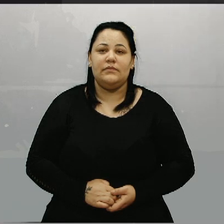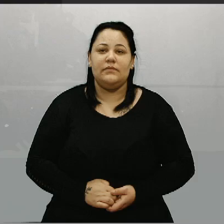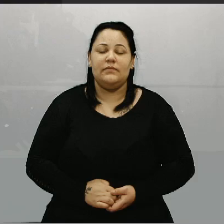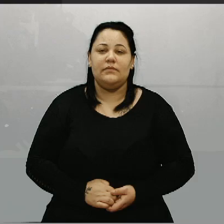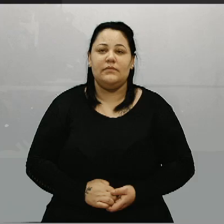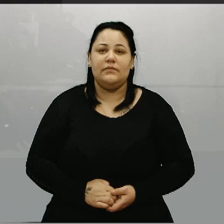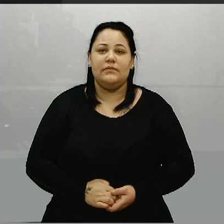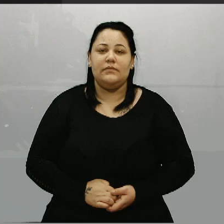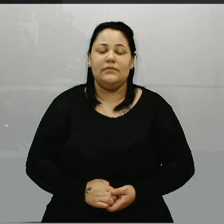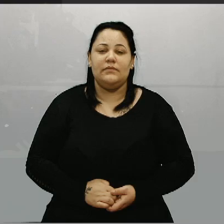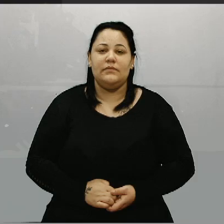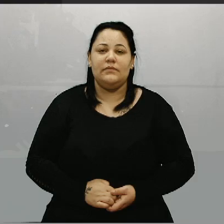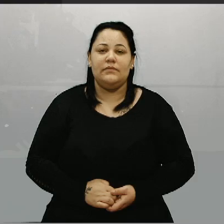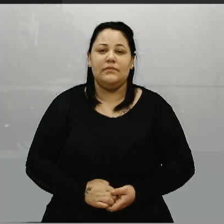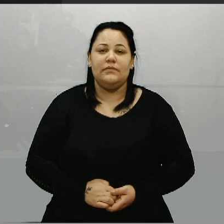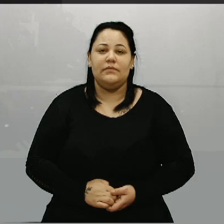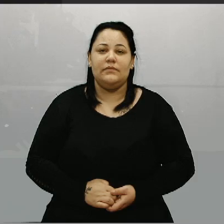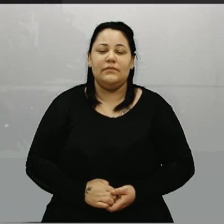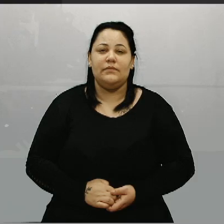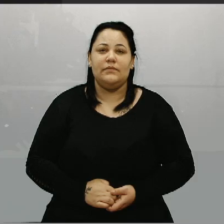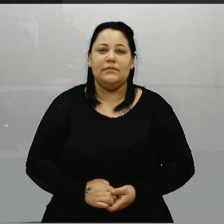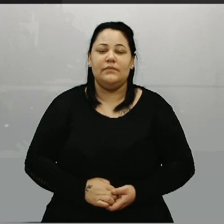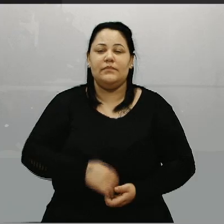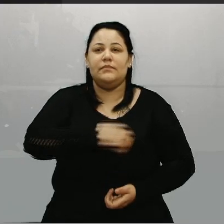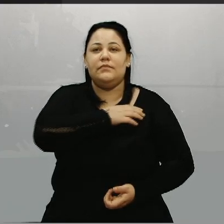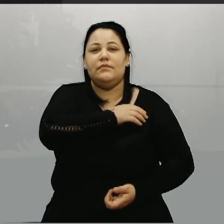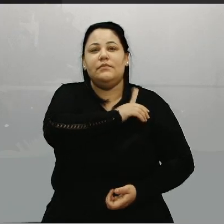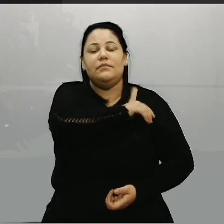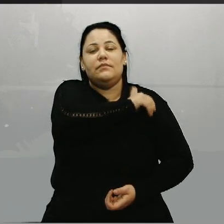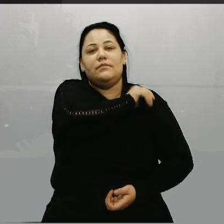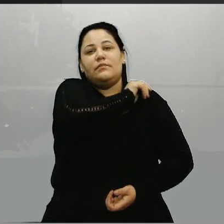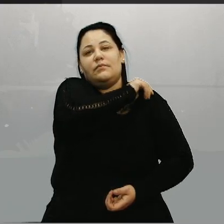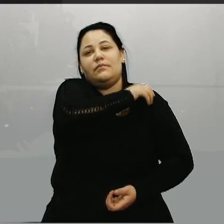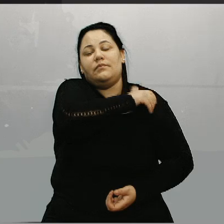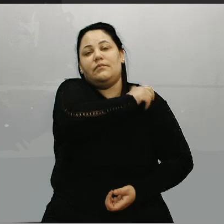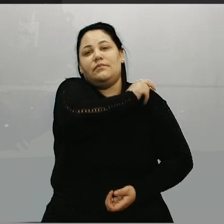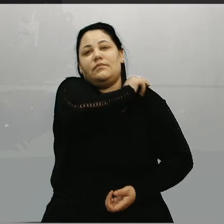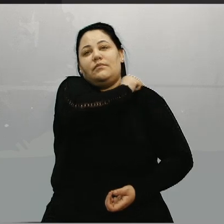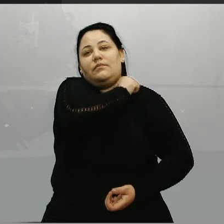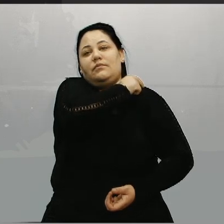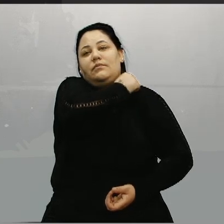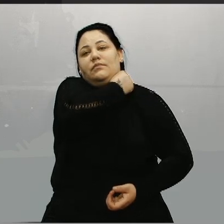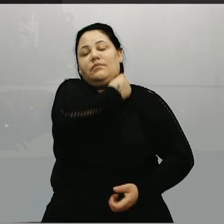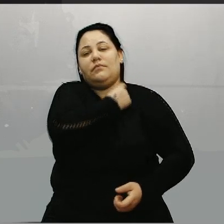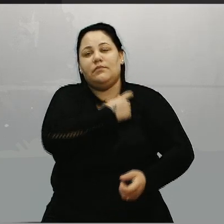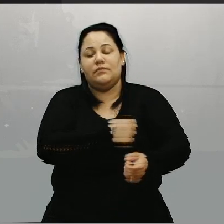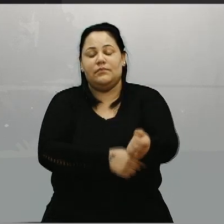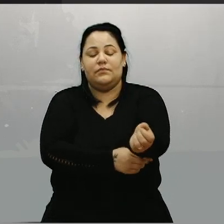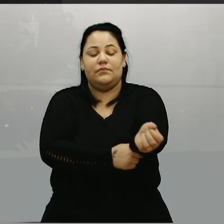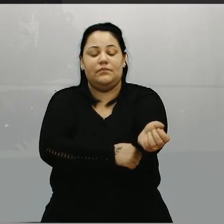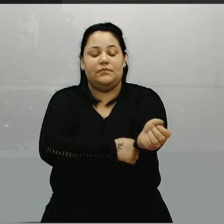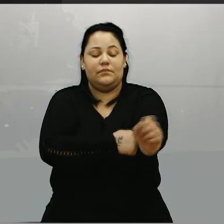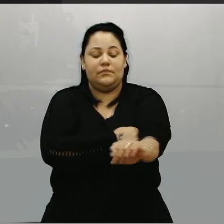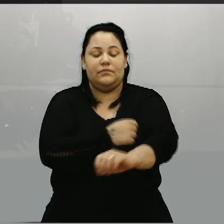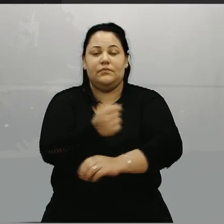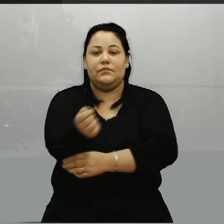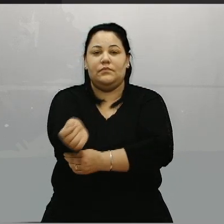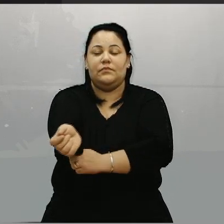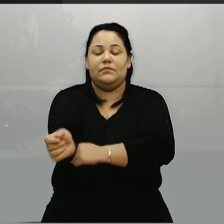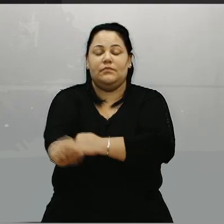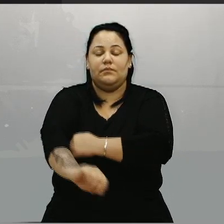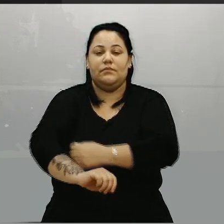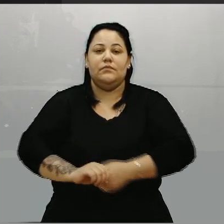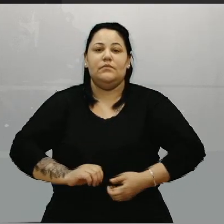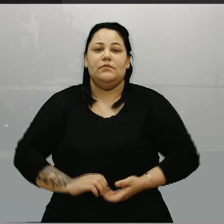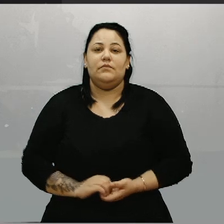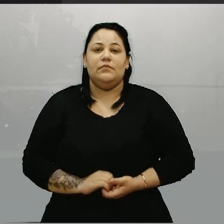Vereador Cadori, declara o voto ao microfone. Vota favorável. Voto sim, senhora presidente.